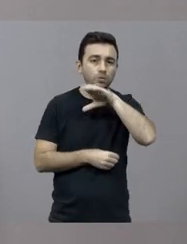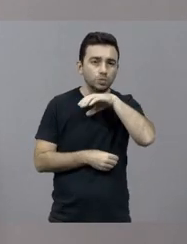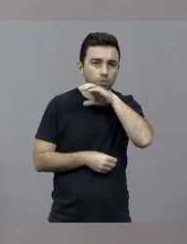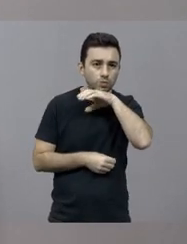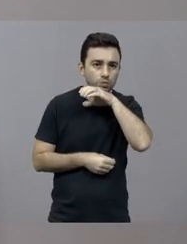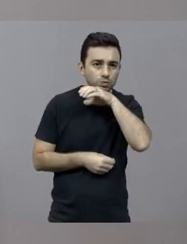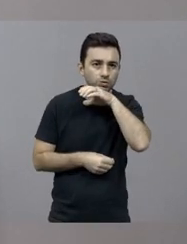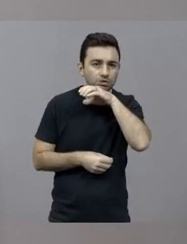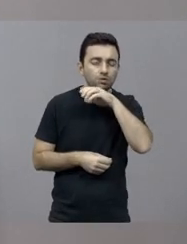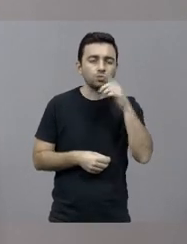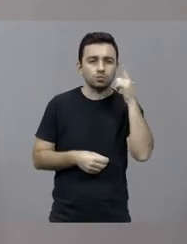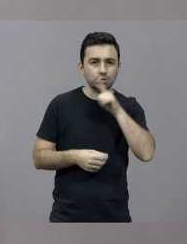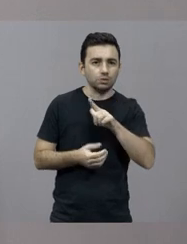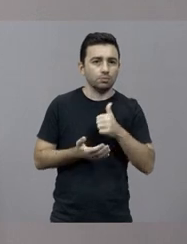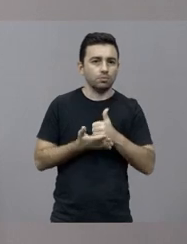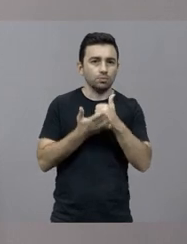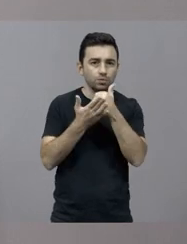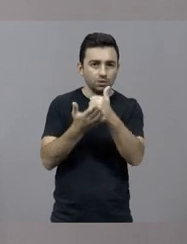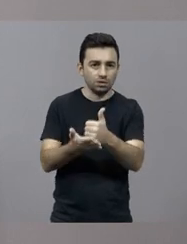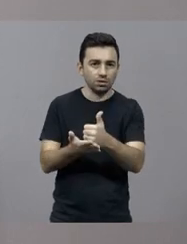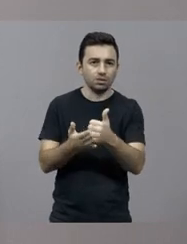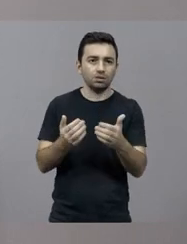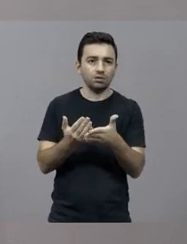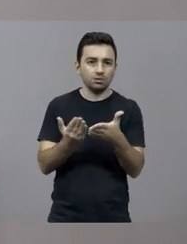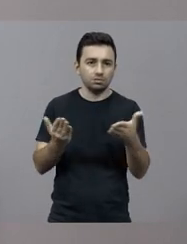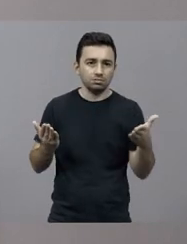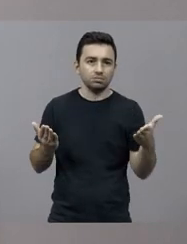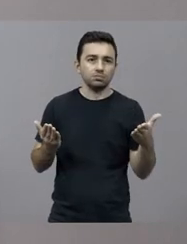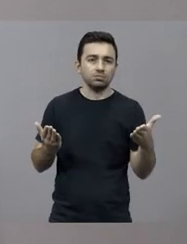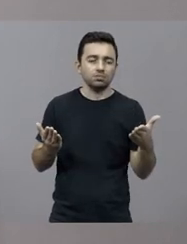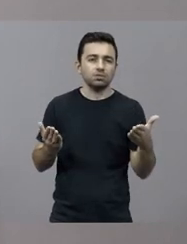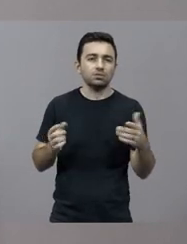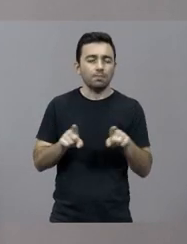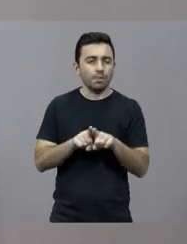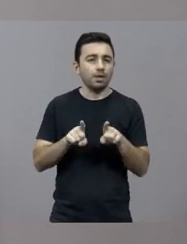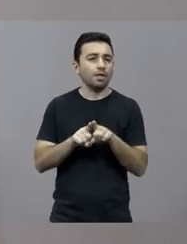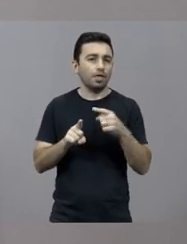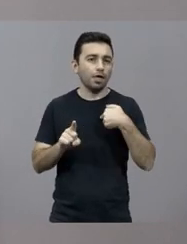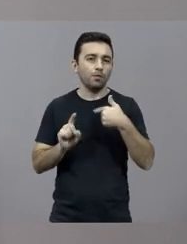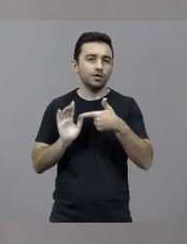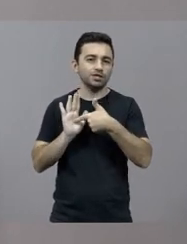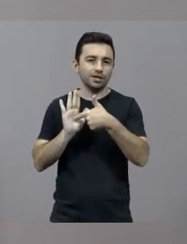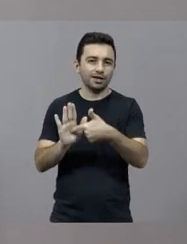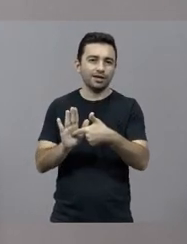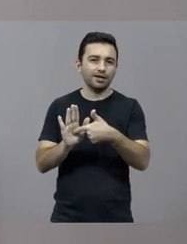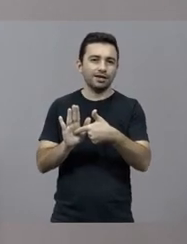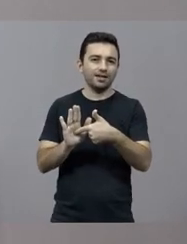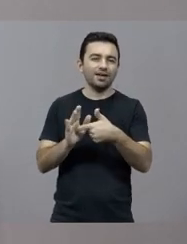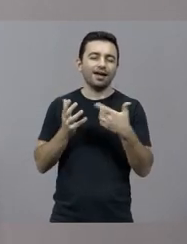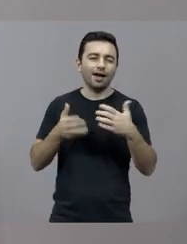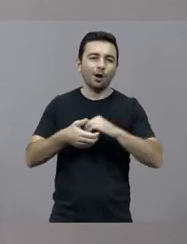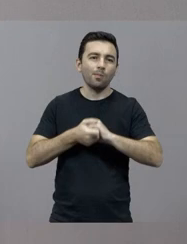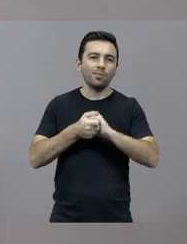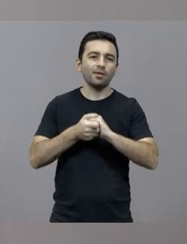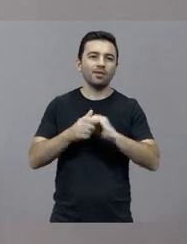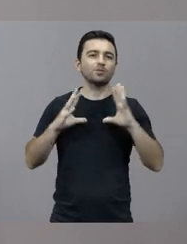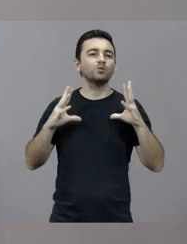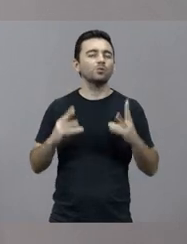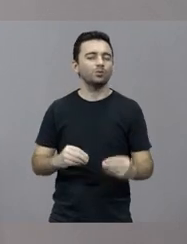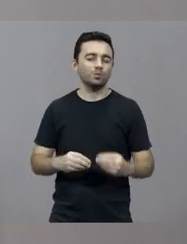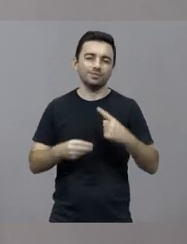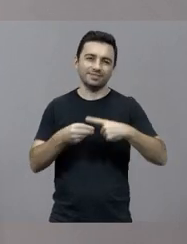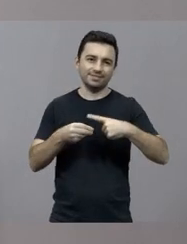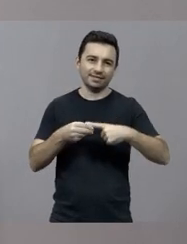foi beneficiada por essa viatura, inclusive pela que indiquei, quero cumprimentar todas as cidades que foram